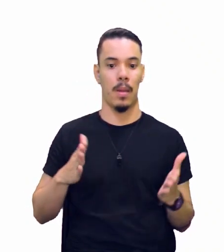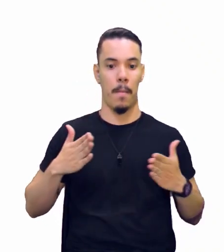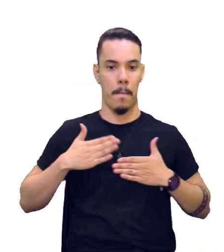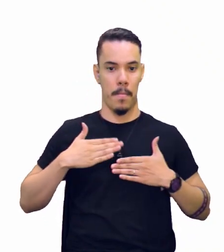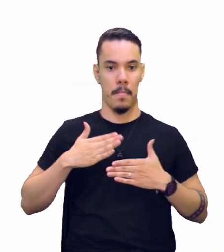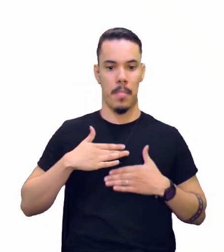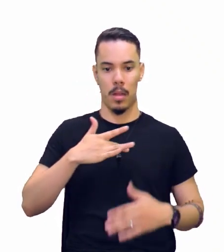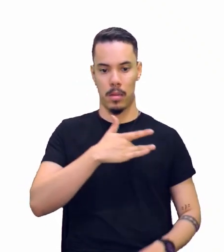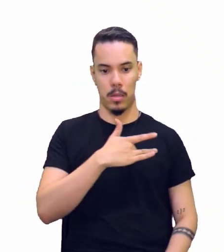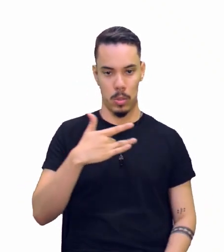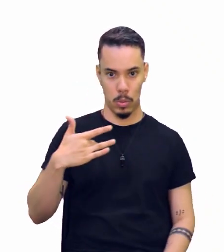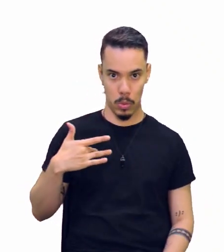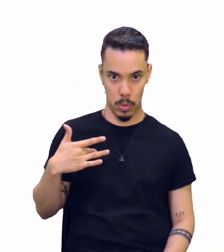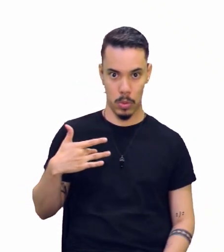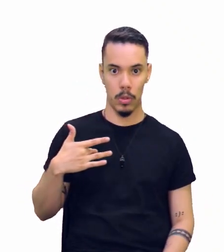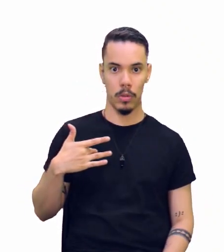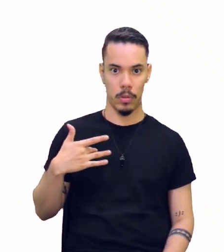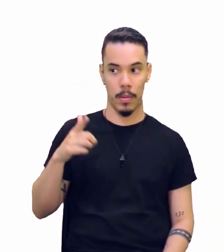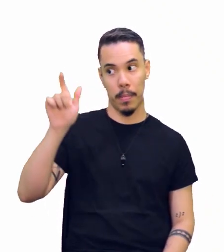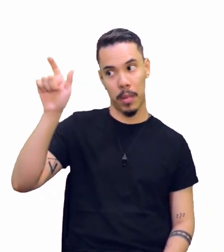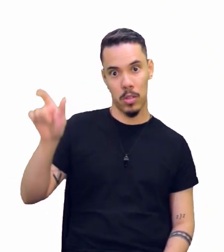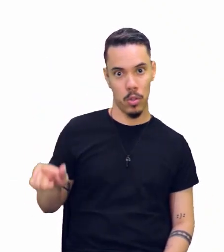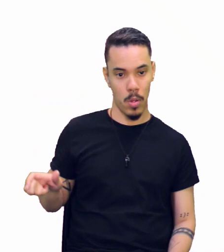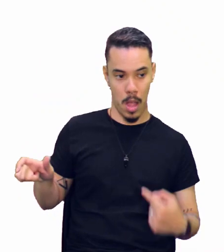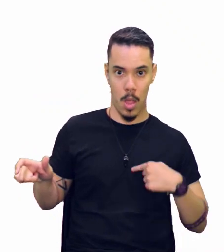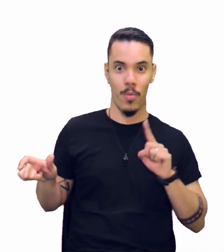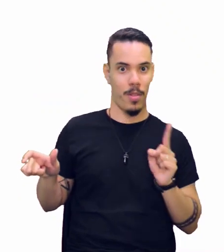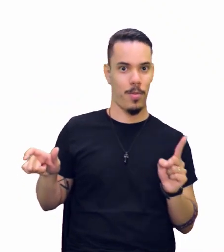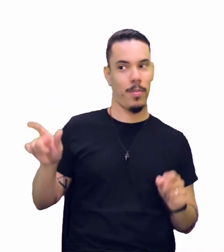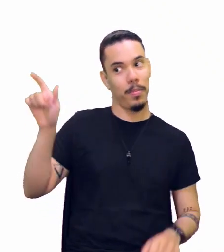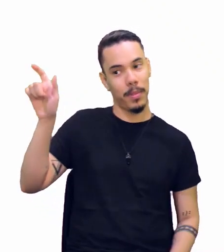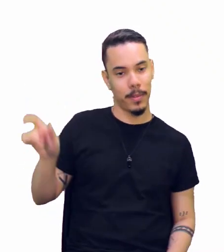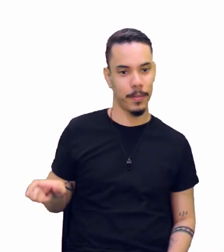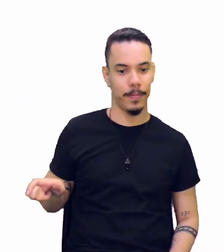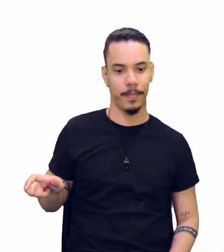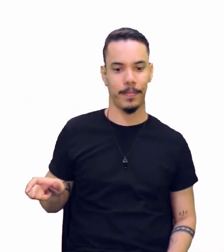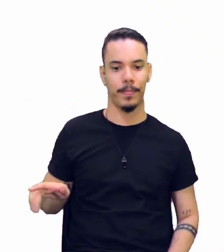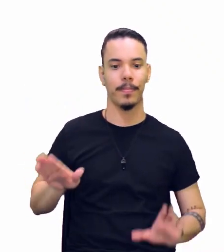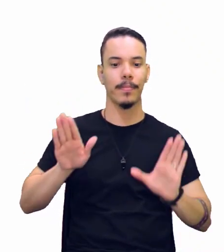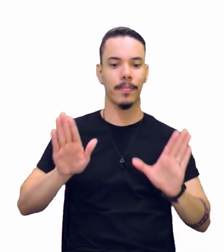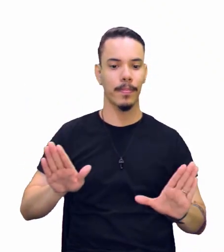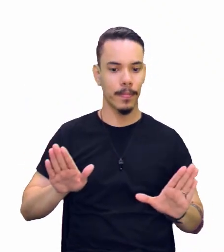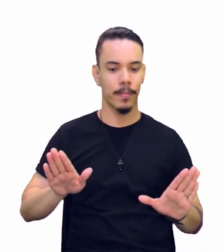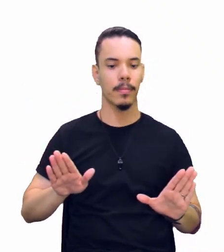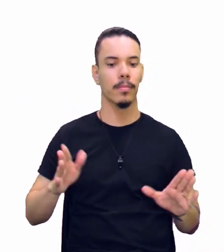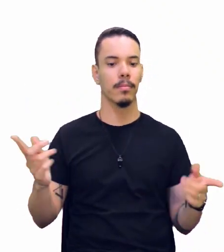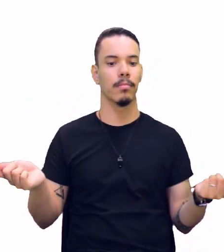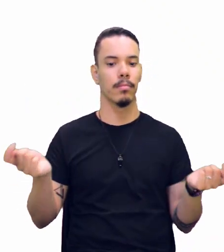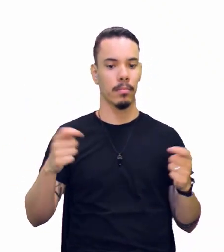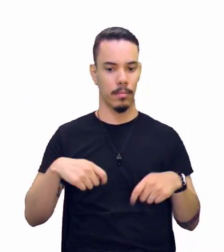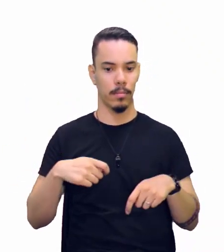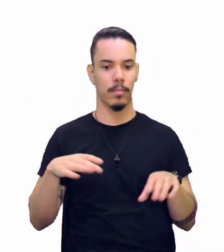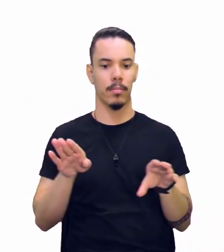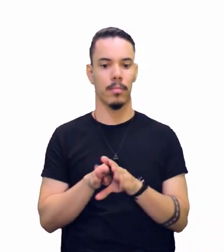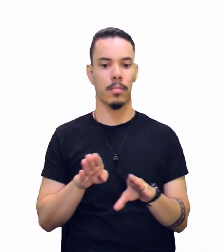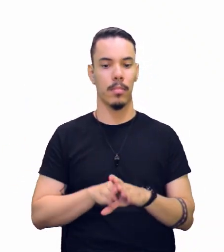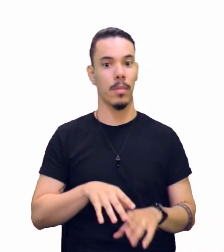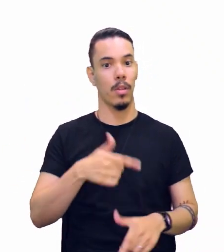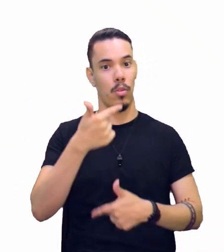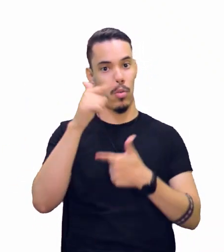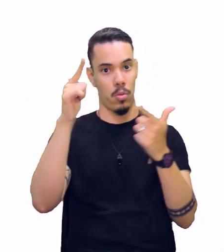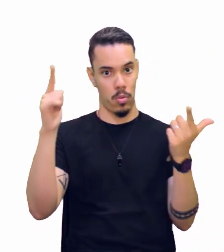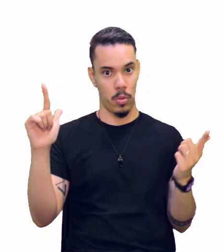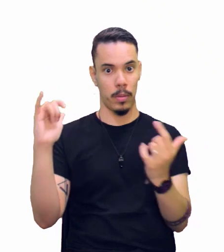sobre minha saúde, a saúde da pessoa no caso aí, que não sou eu, ainda bem. Mas, claro, podemos nos referir a outros